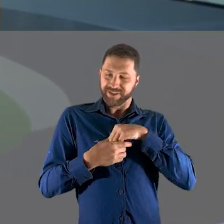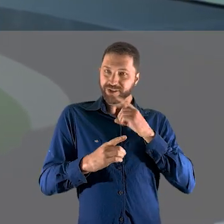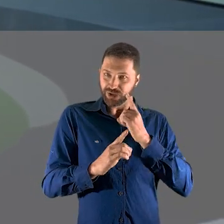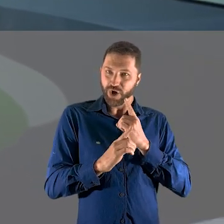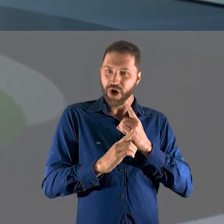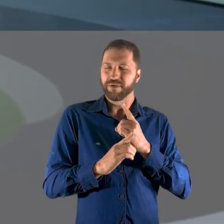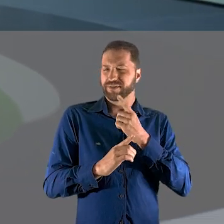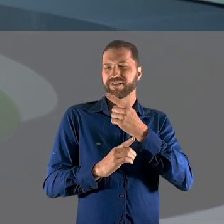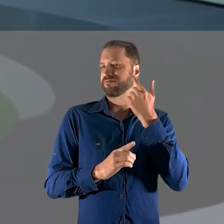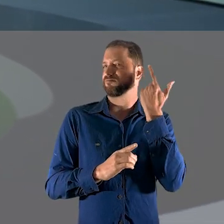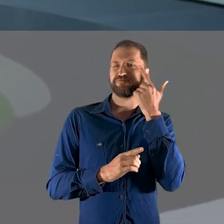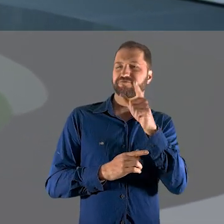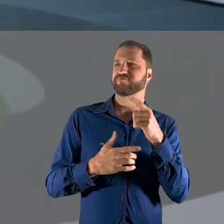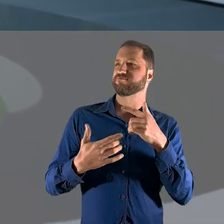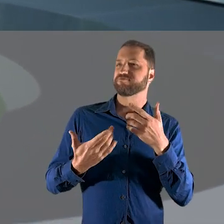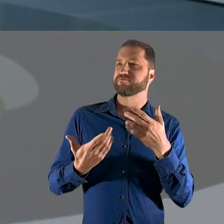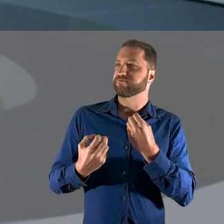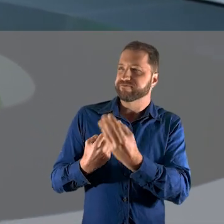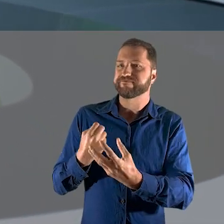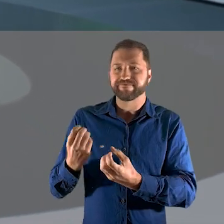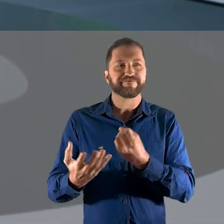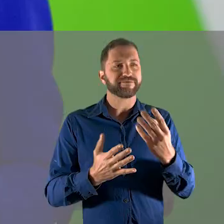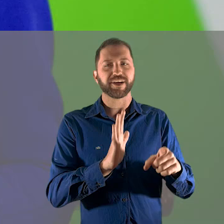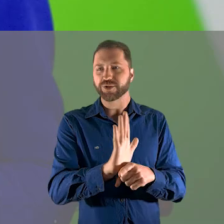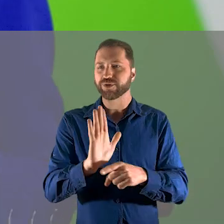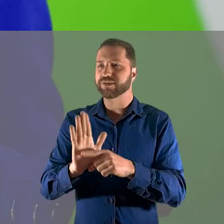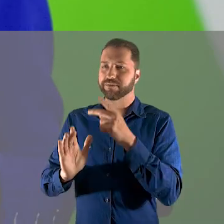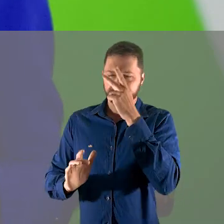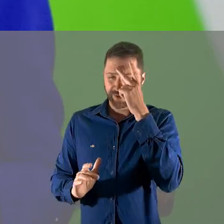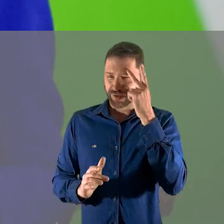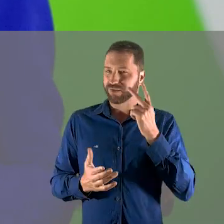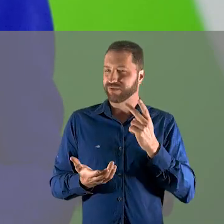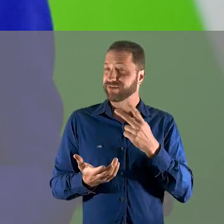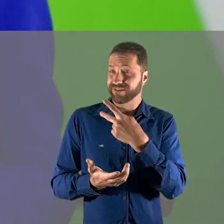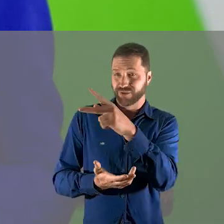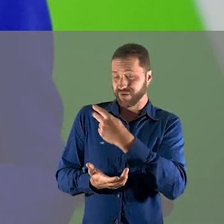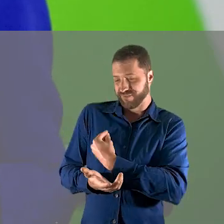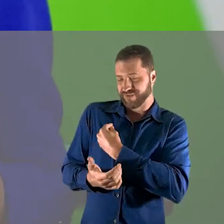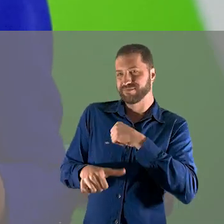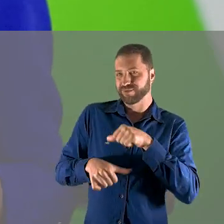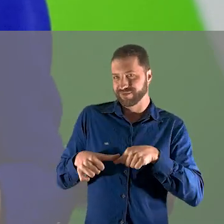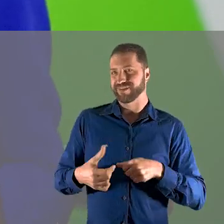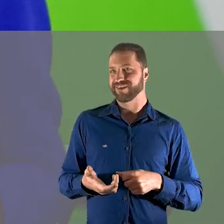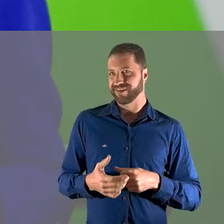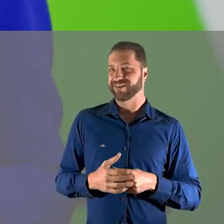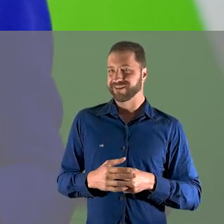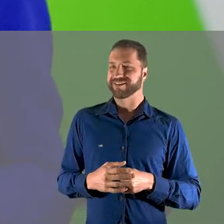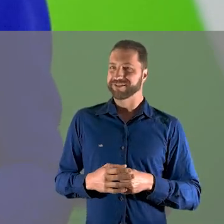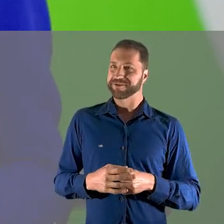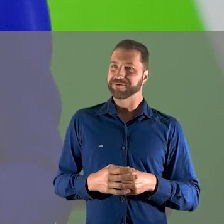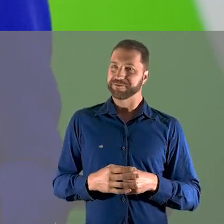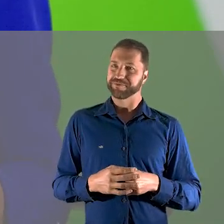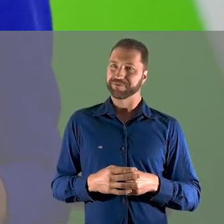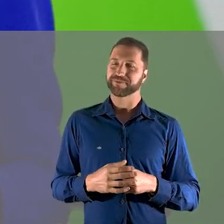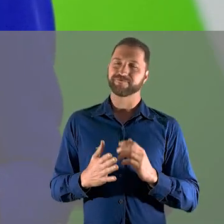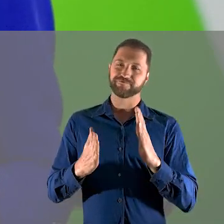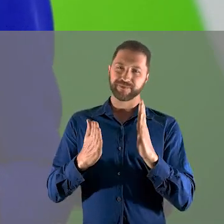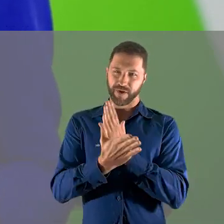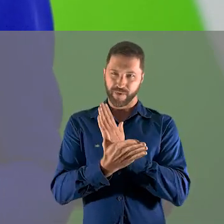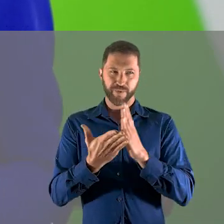é clarifica isso Você consegue colocar para fora para empreender para transformar as pessoas e a sua né com certeza